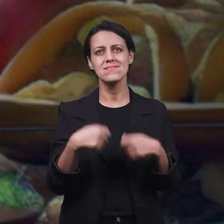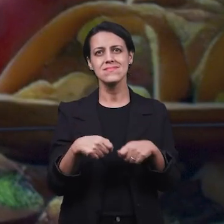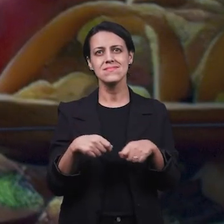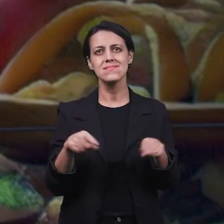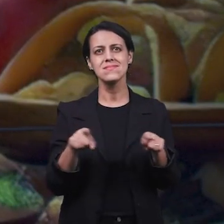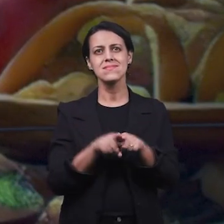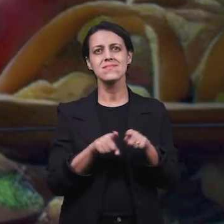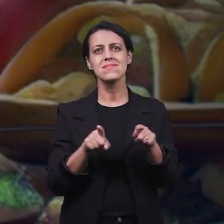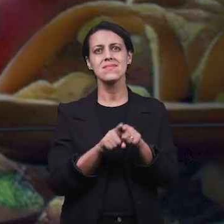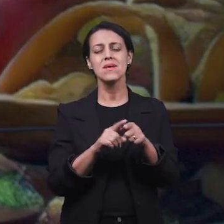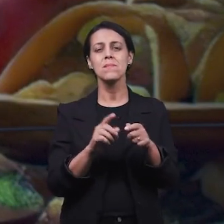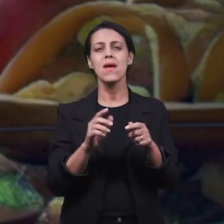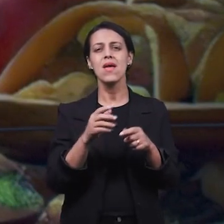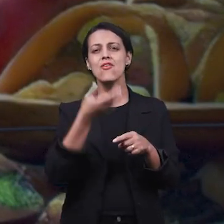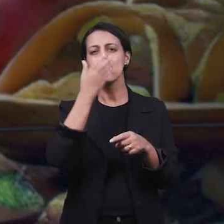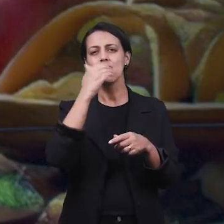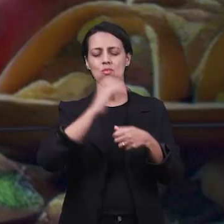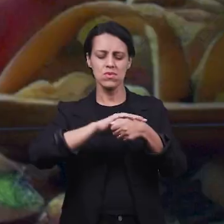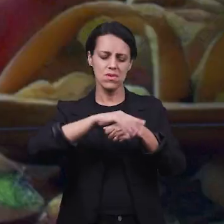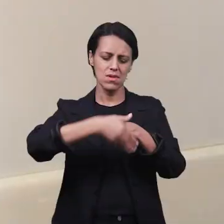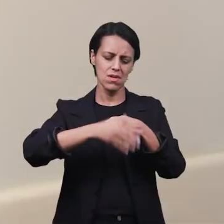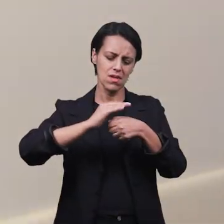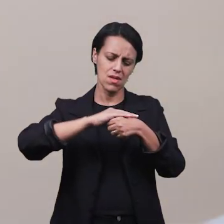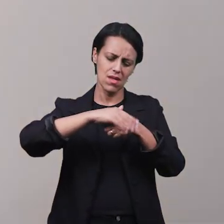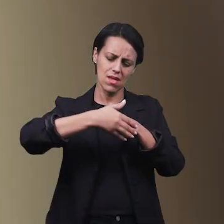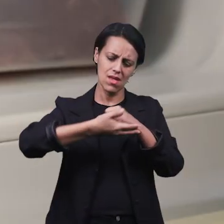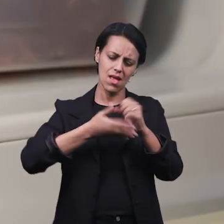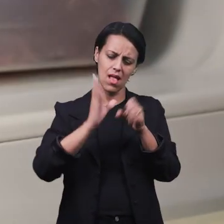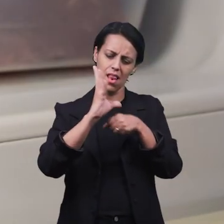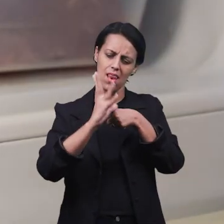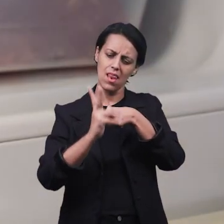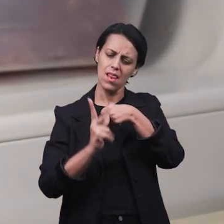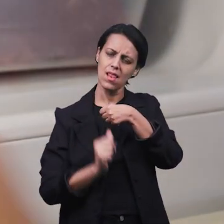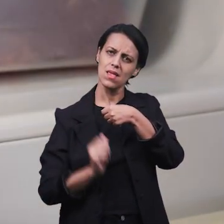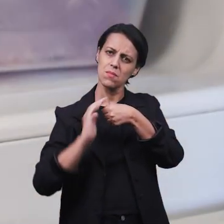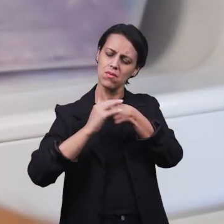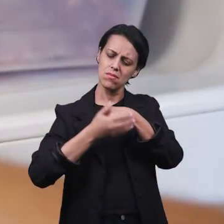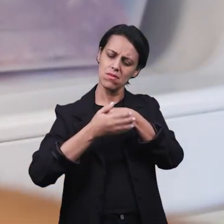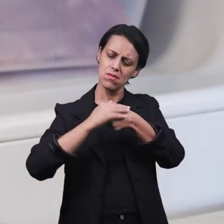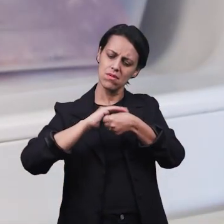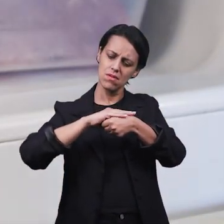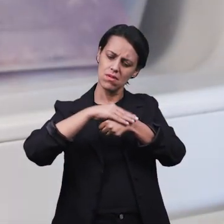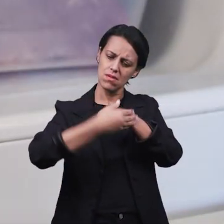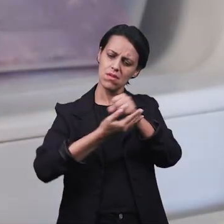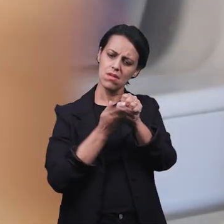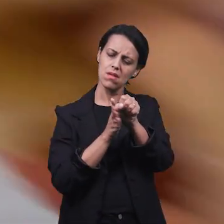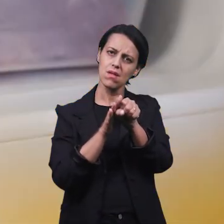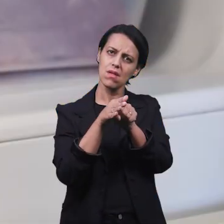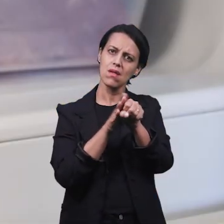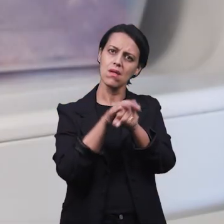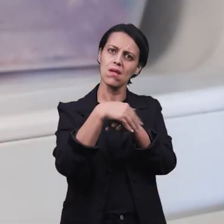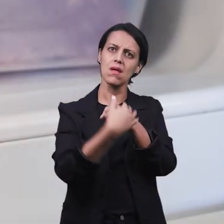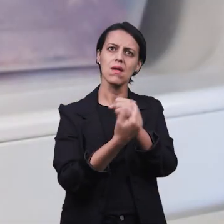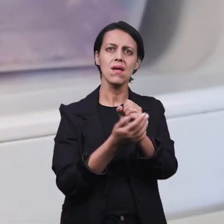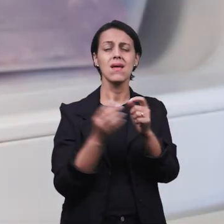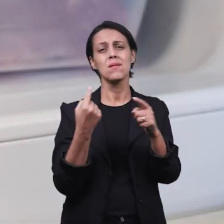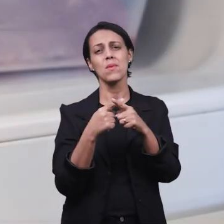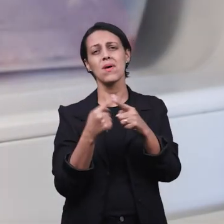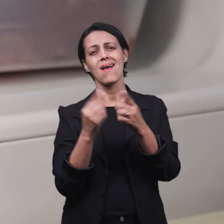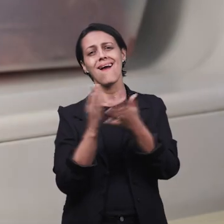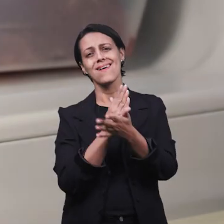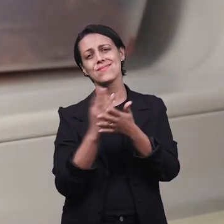nas frutas antes de levá-las às geladeiras. As frutas elas costumam ter os restos de açúcares que